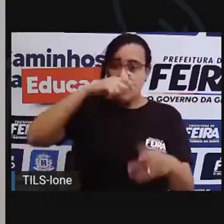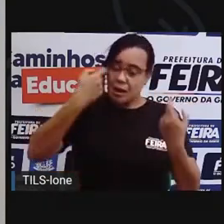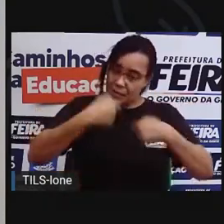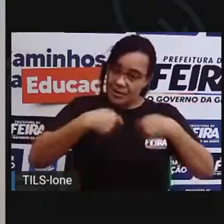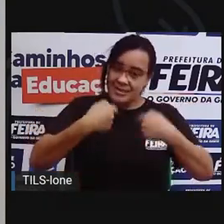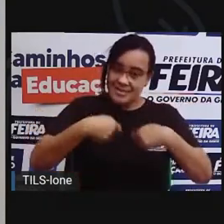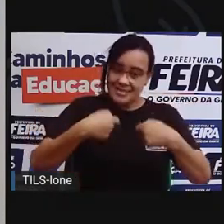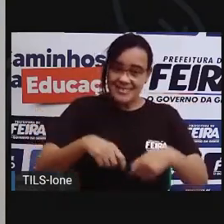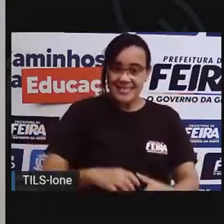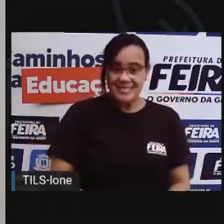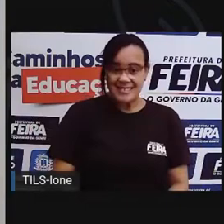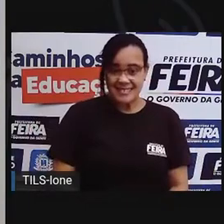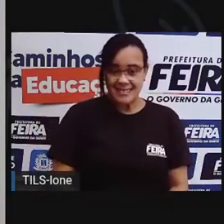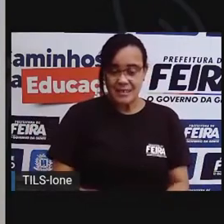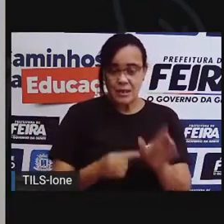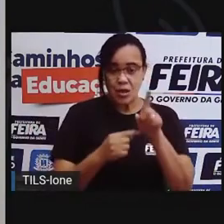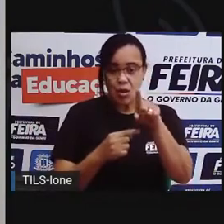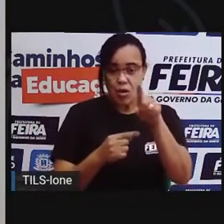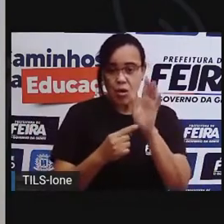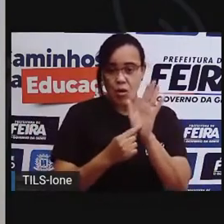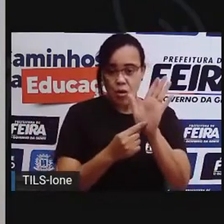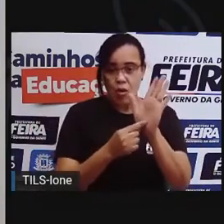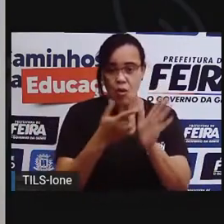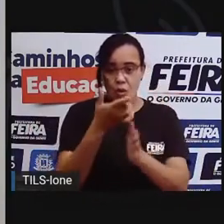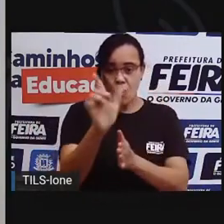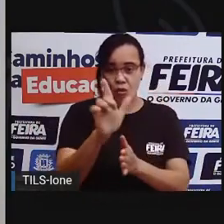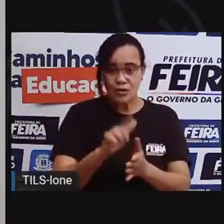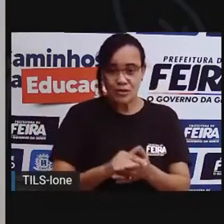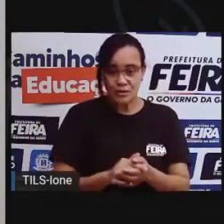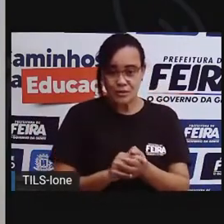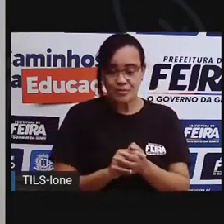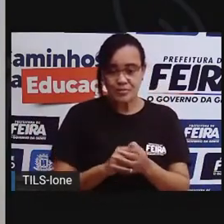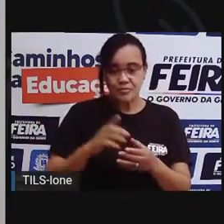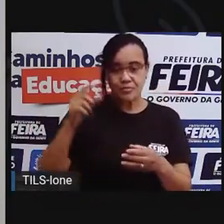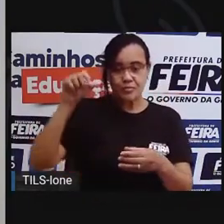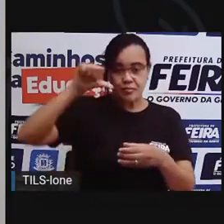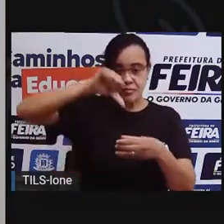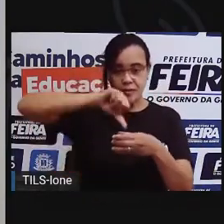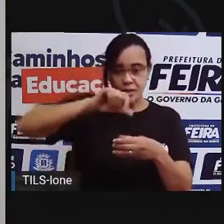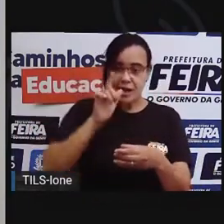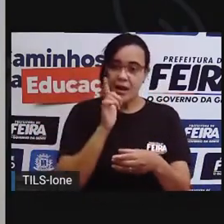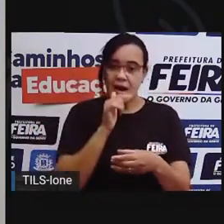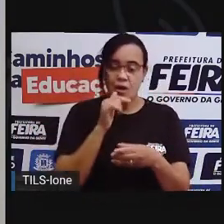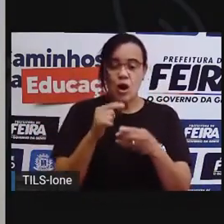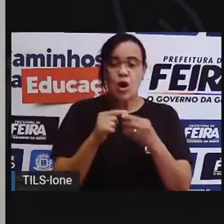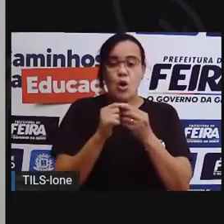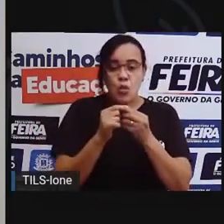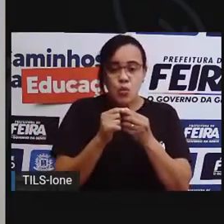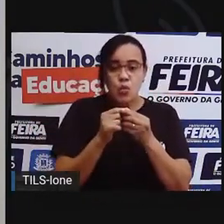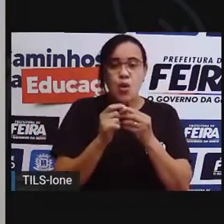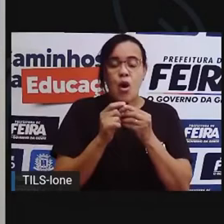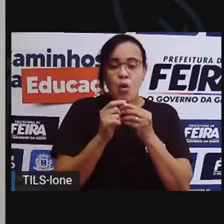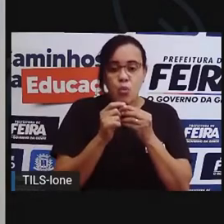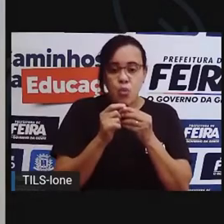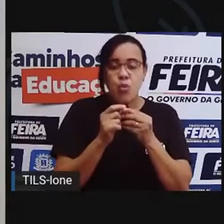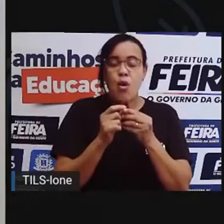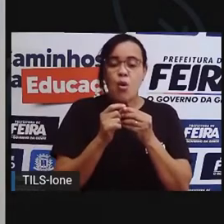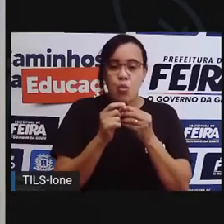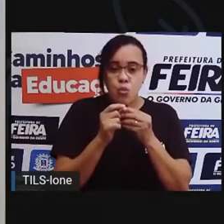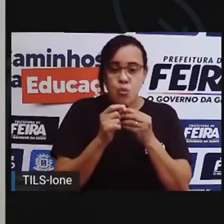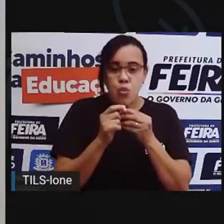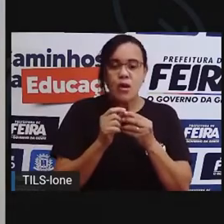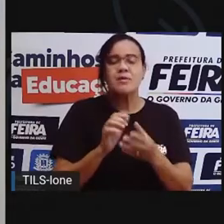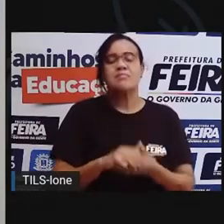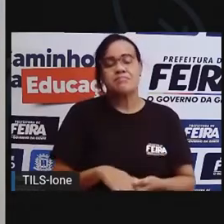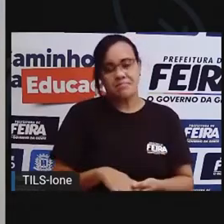esse. Como que é com esse? Esse aqui a gente coloca um pouquinho de água dentro e sopra. Ah! Tá sem